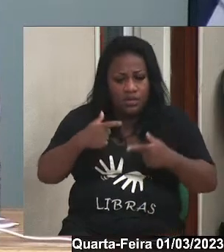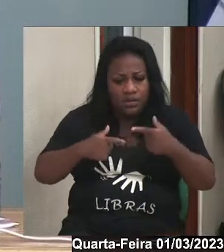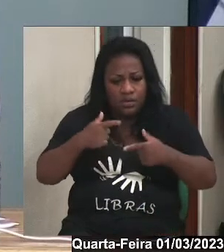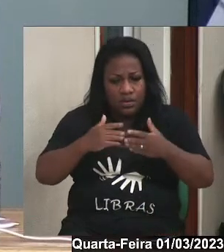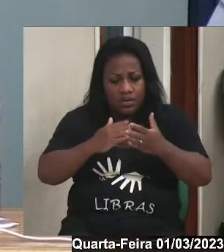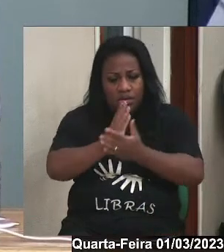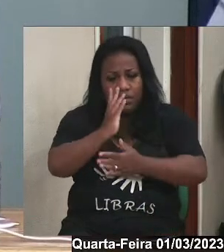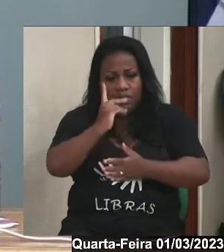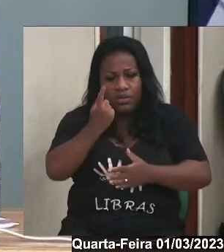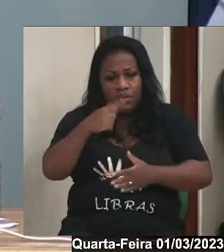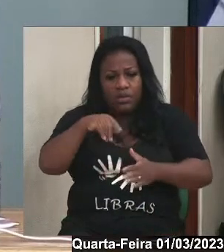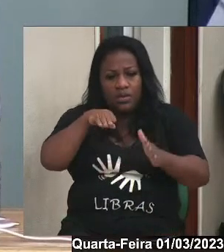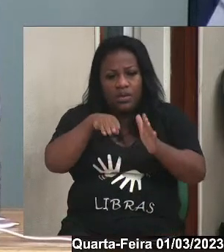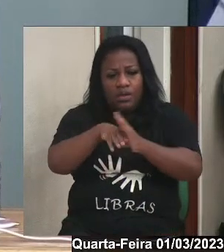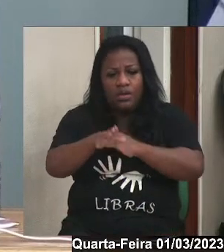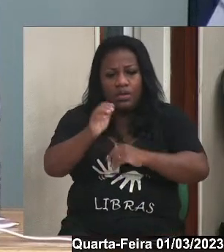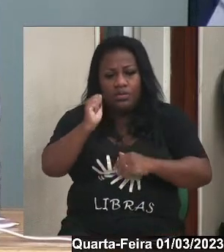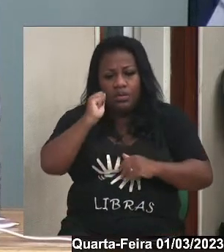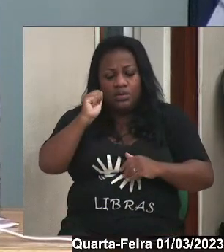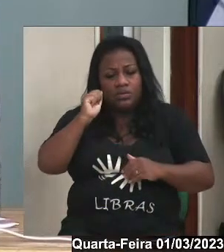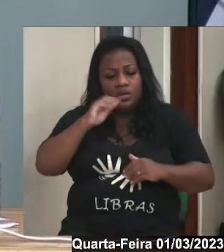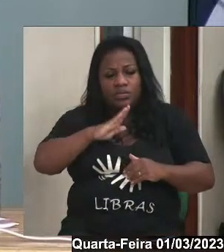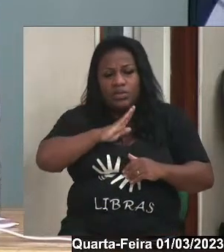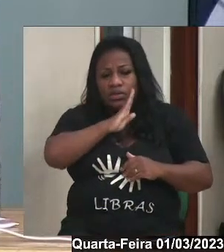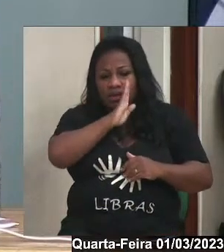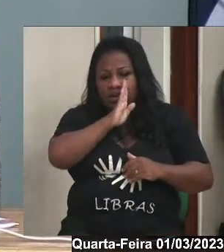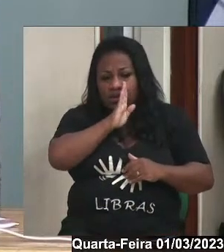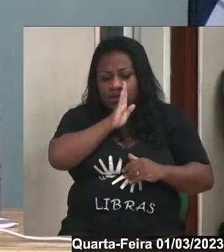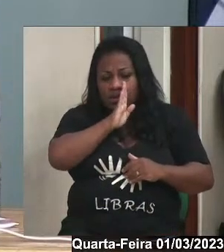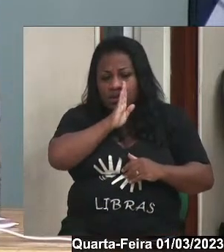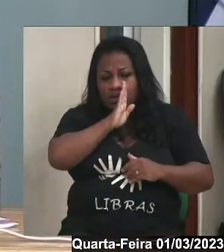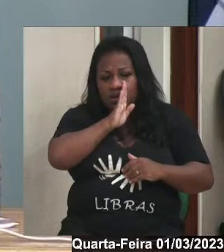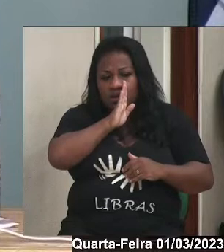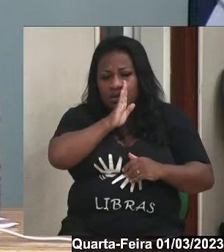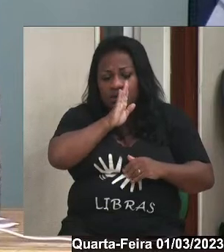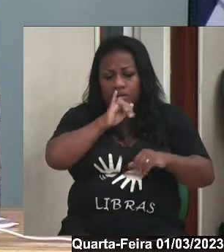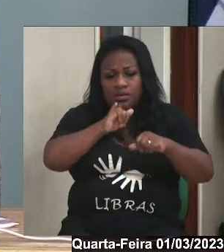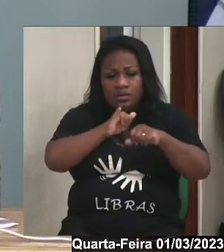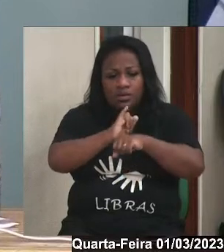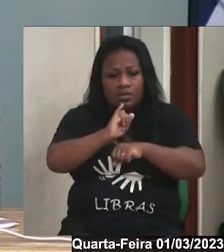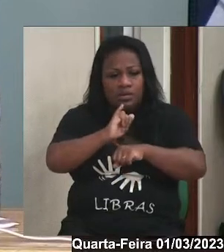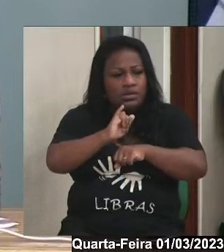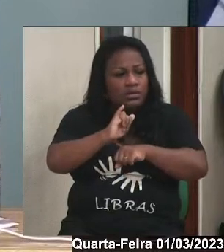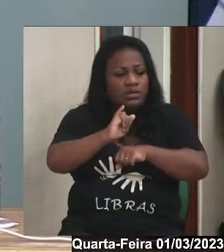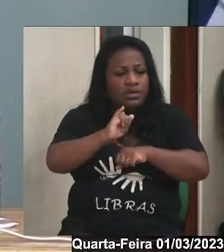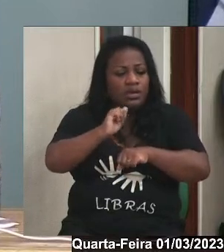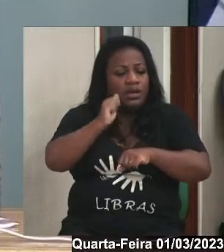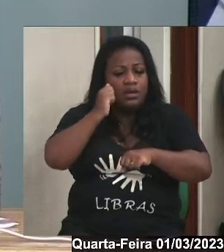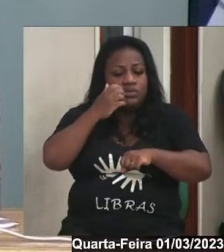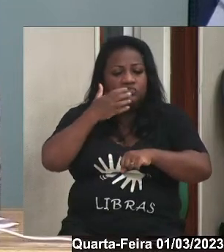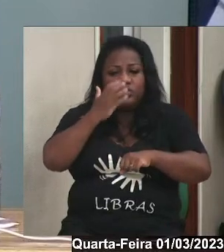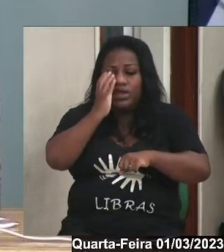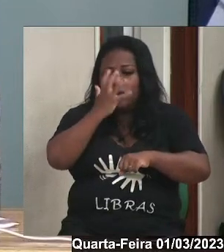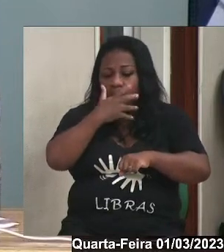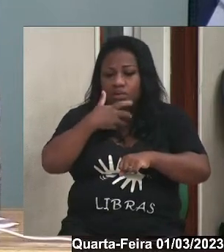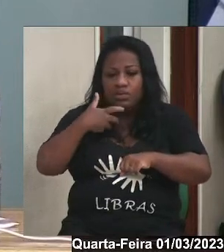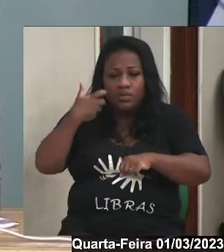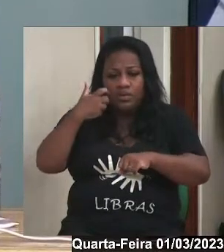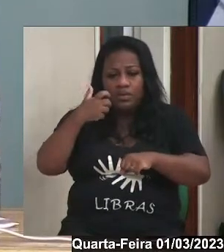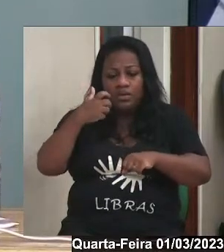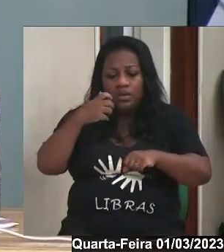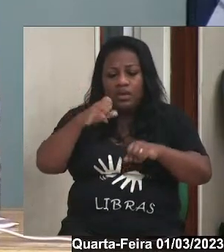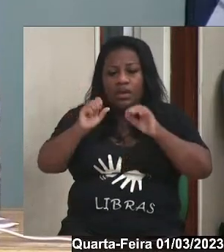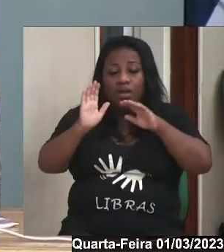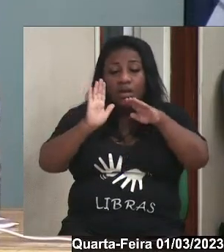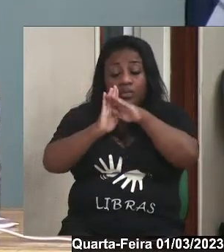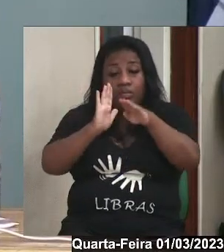favoráveis e um voto contra do vereador Abidan Henrique da Silva. E a ausência do vereador Gideon dos Santos Nascimento.